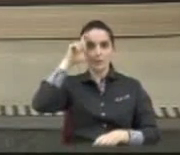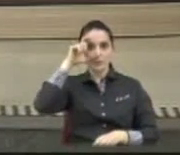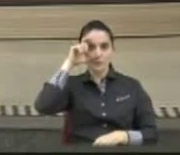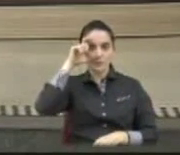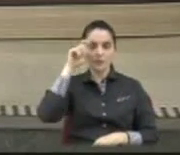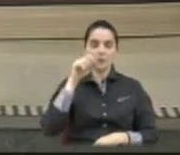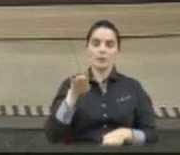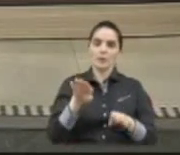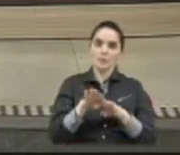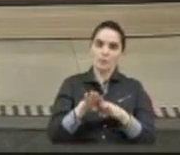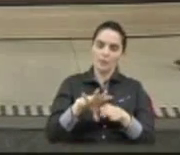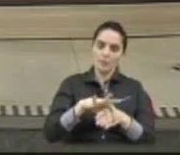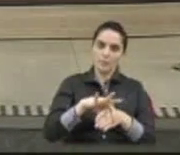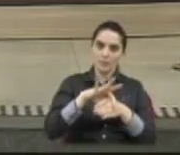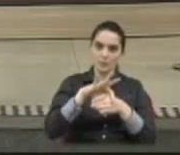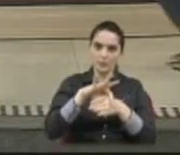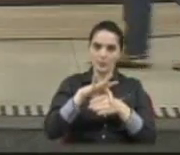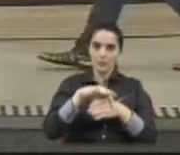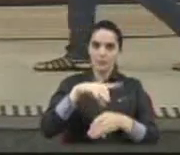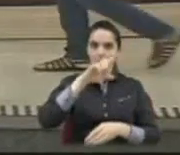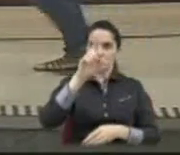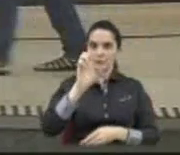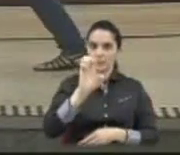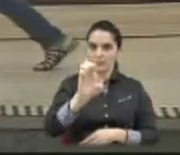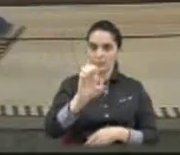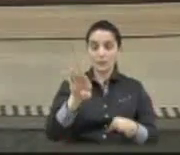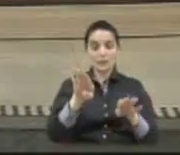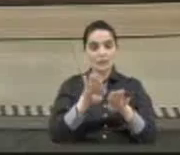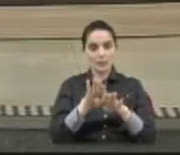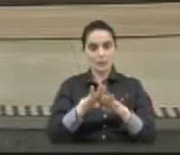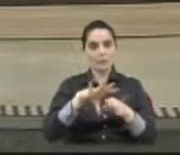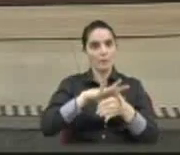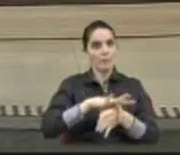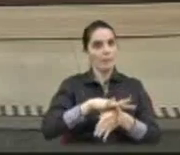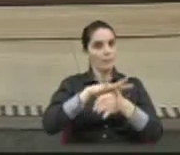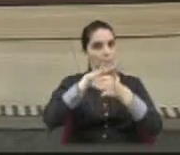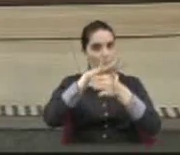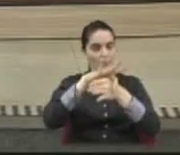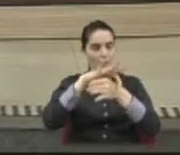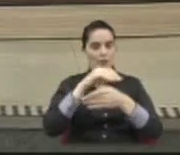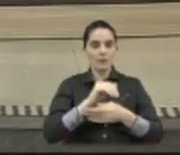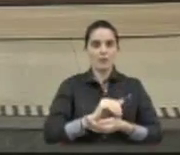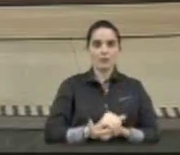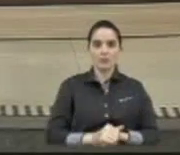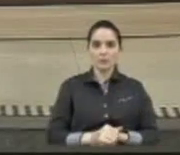PROS, PR, PPS. José Roberto Bernardo, líder do bloco PSD, PSDB, DEM